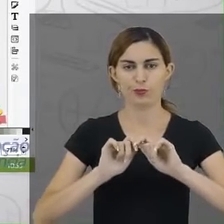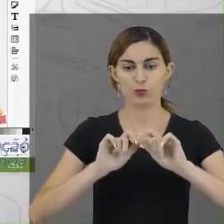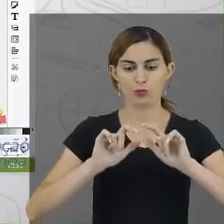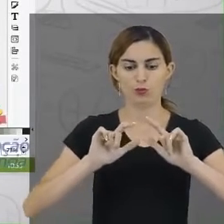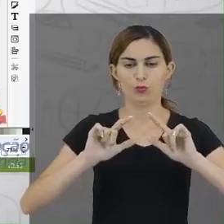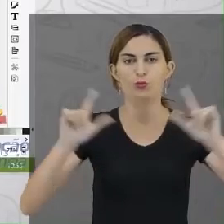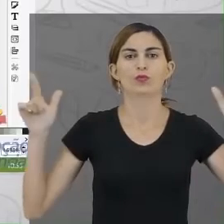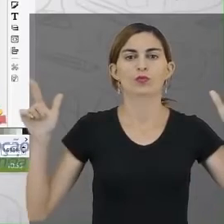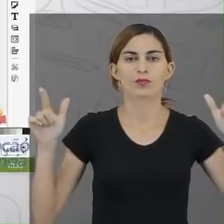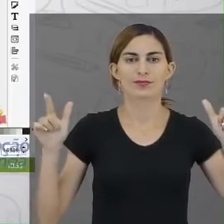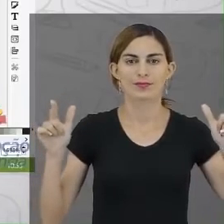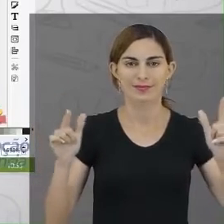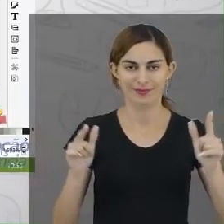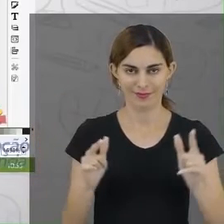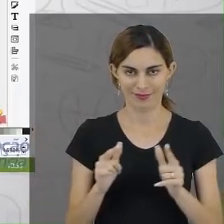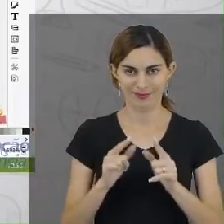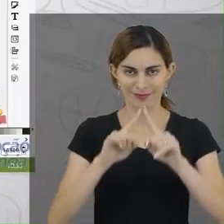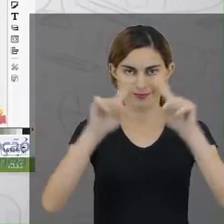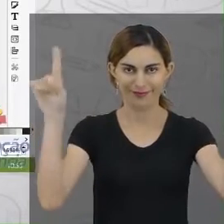as dimensões da página.